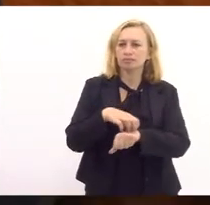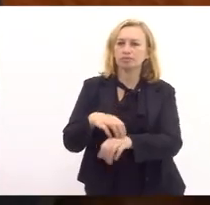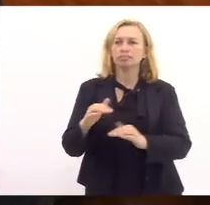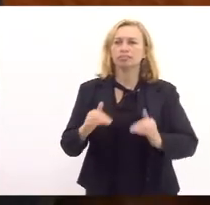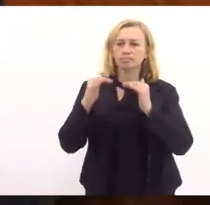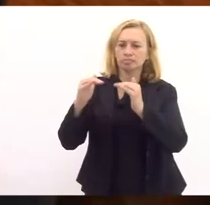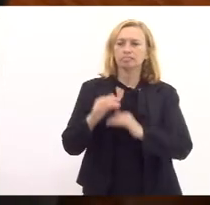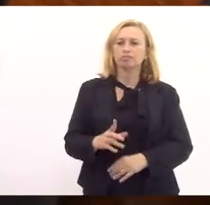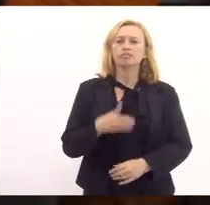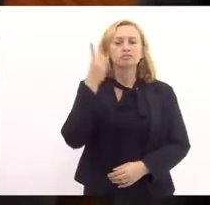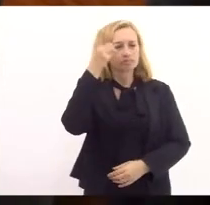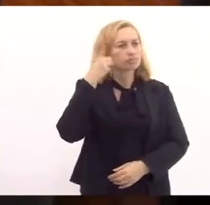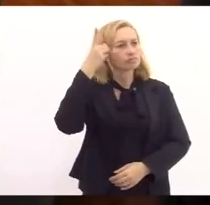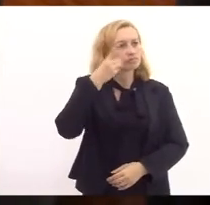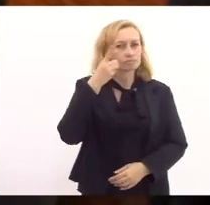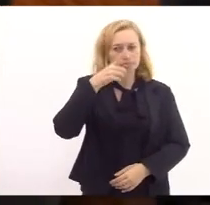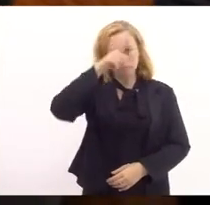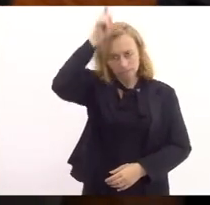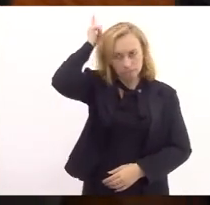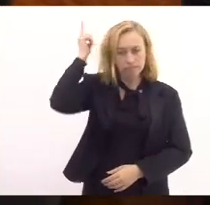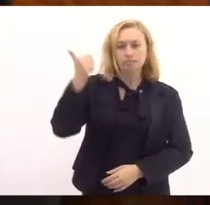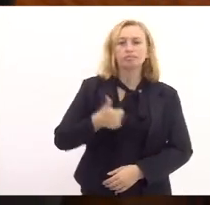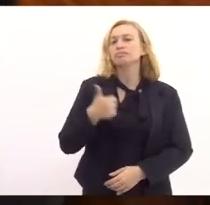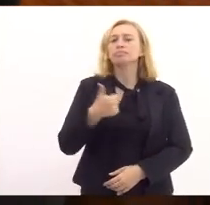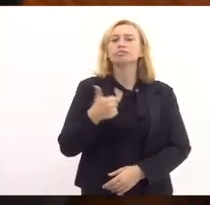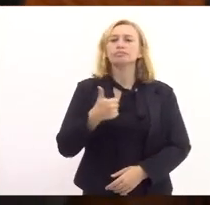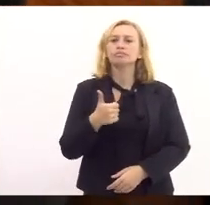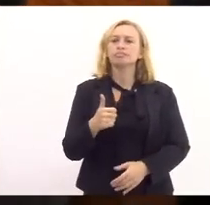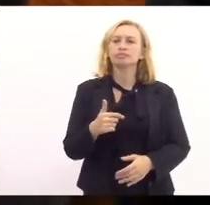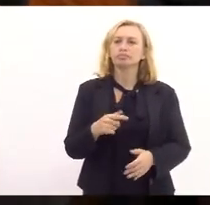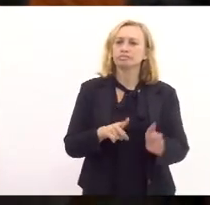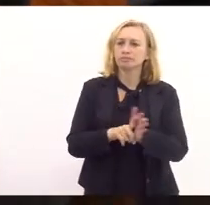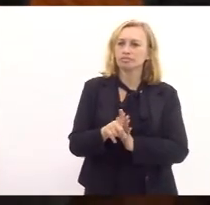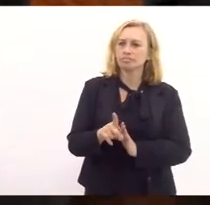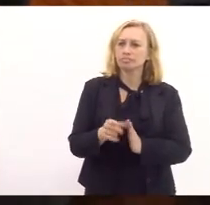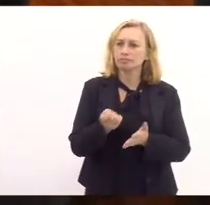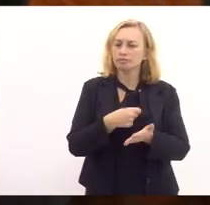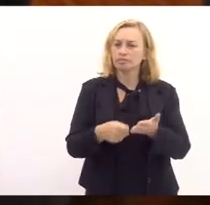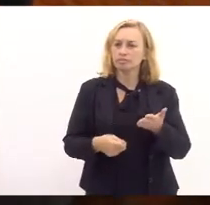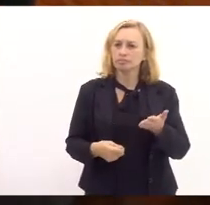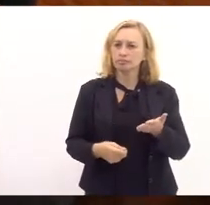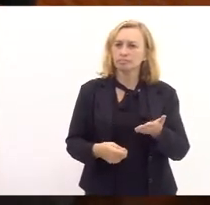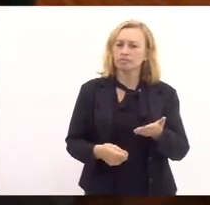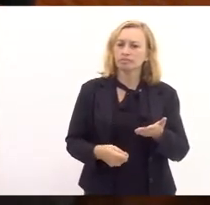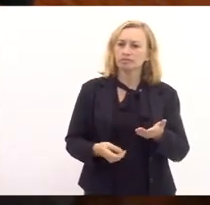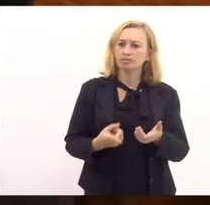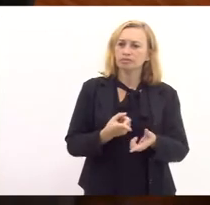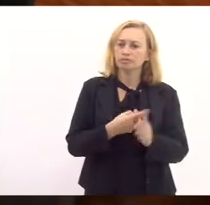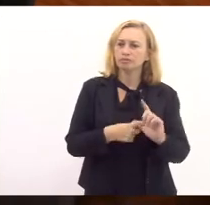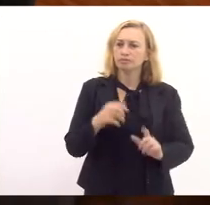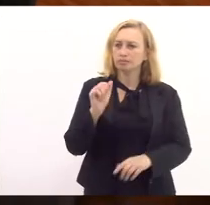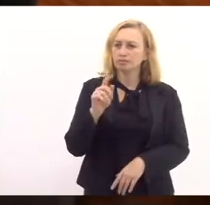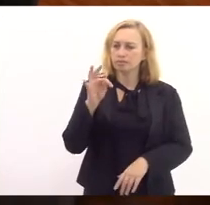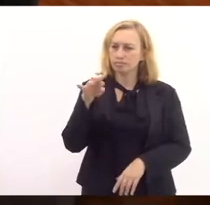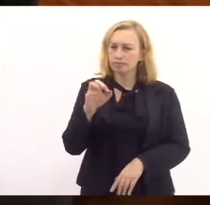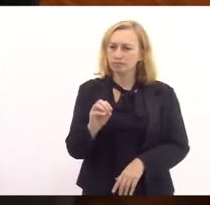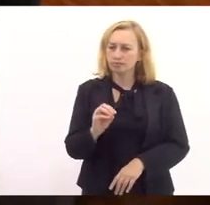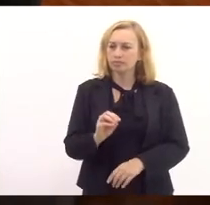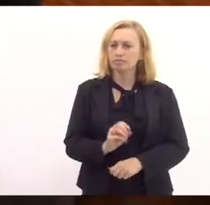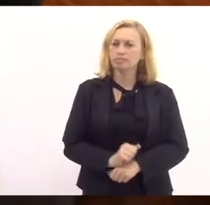Deputado Luiz Paulo, em relação ao primeiro item apontado aqui, inscrição na dívida ativa, o